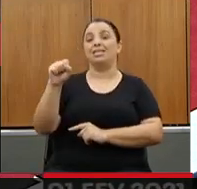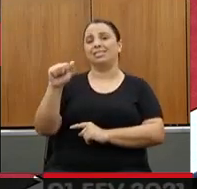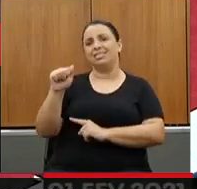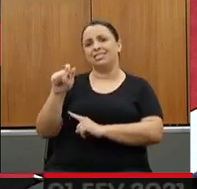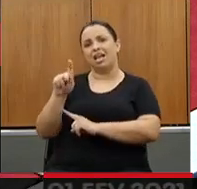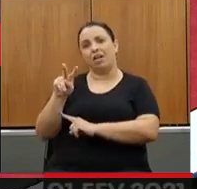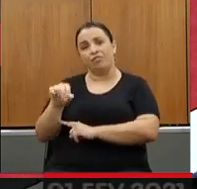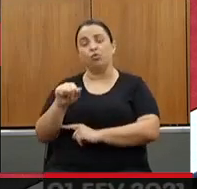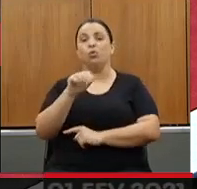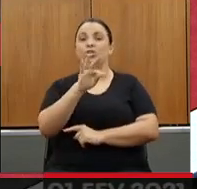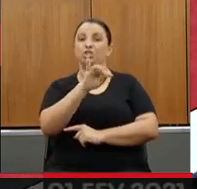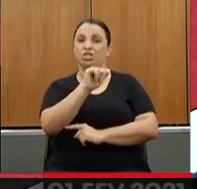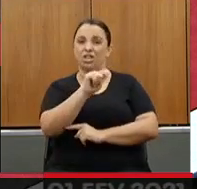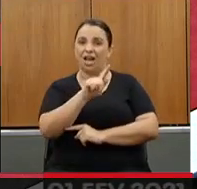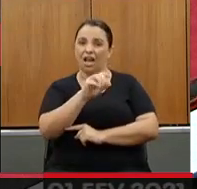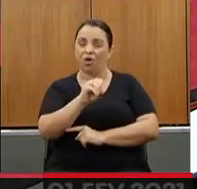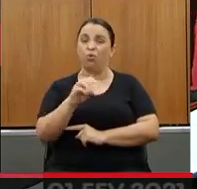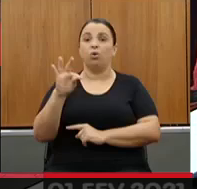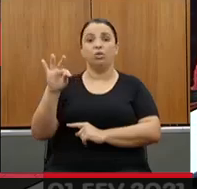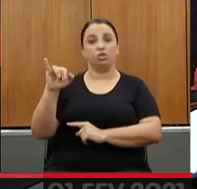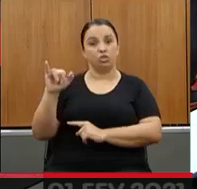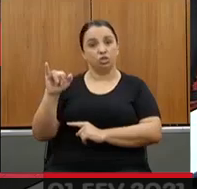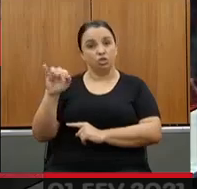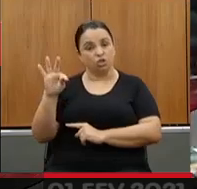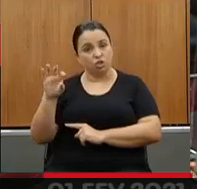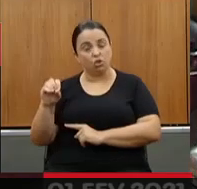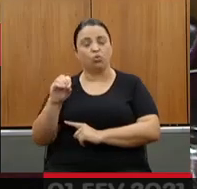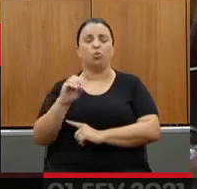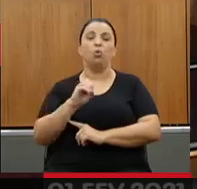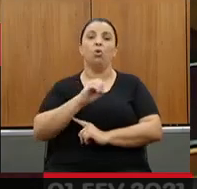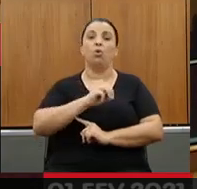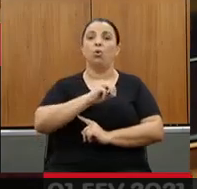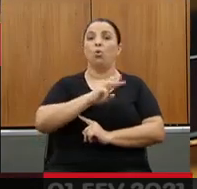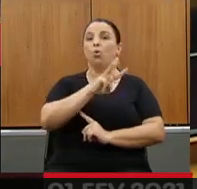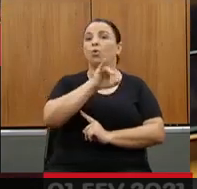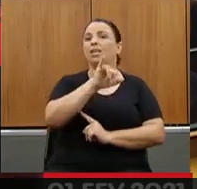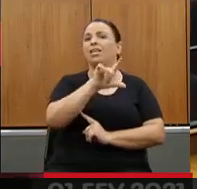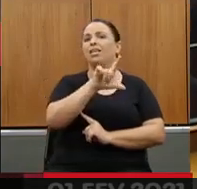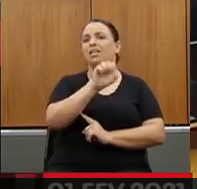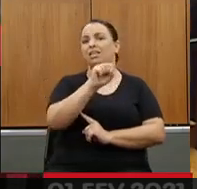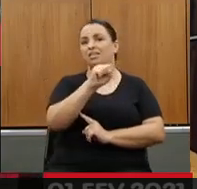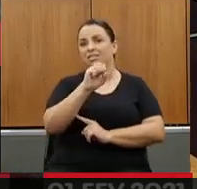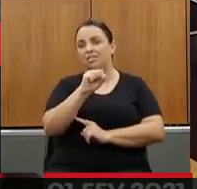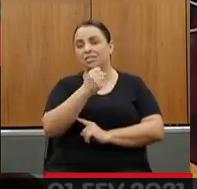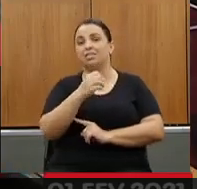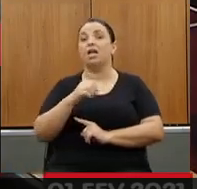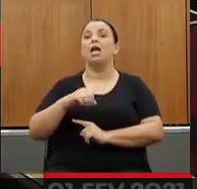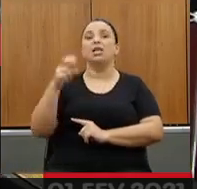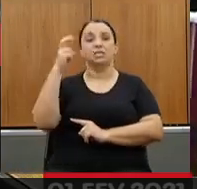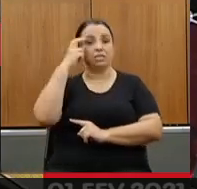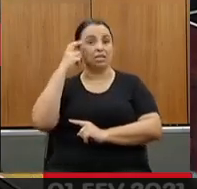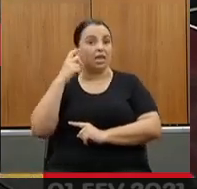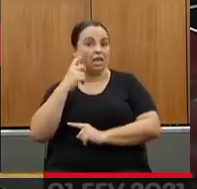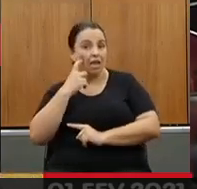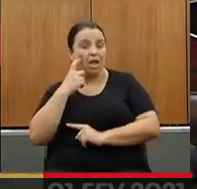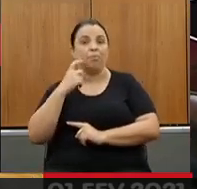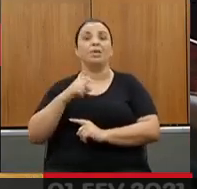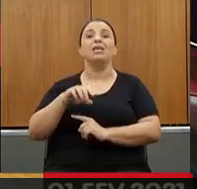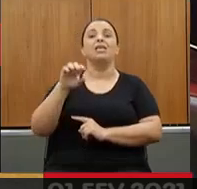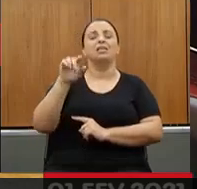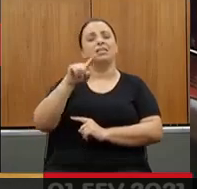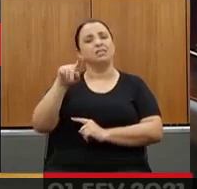Cota, Tito Torres, Ulisses Gomes, Zé Guilherme, Zé